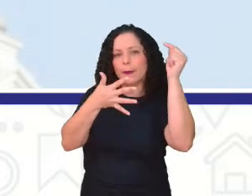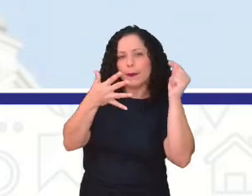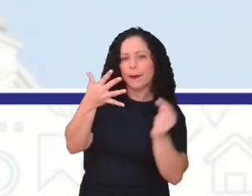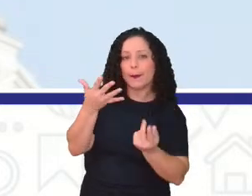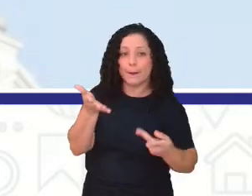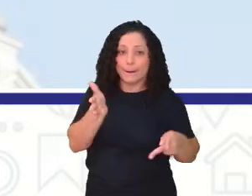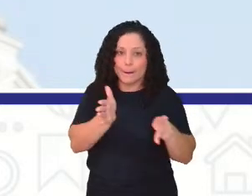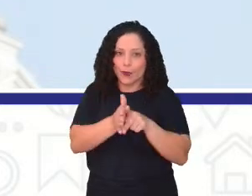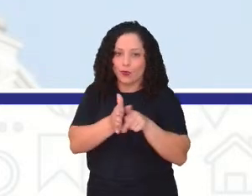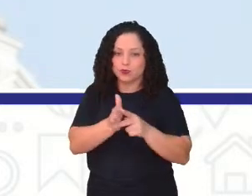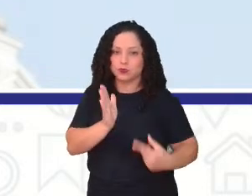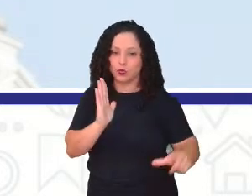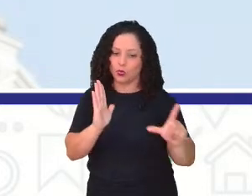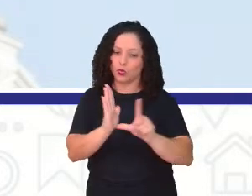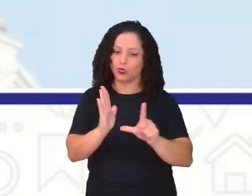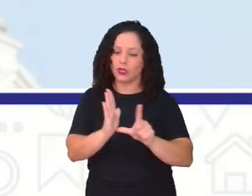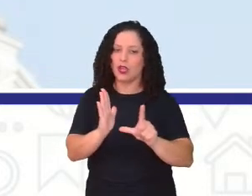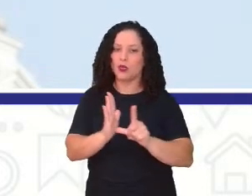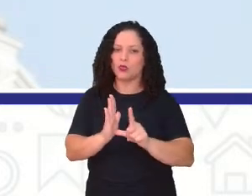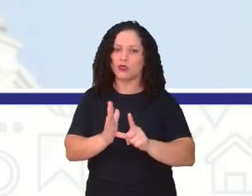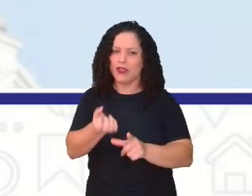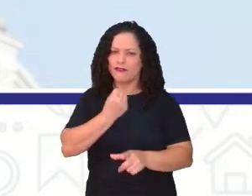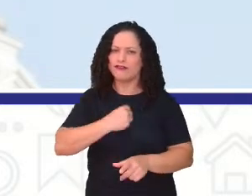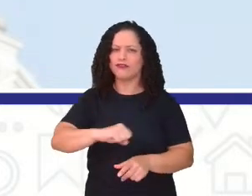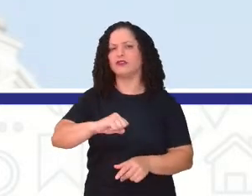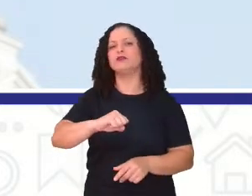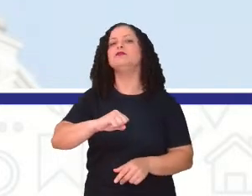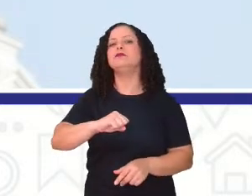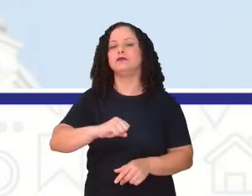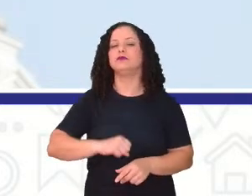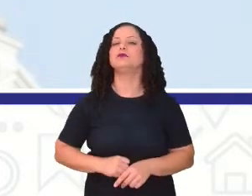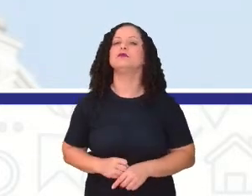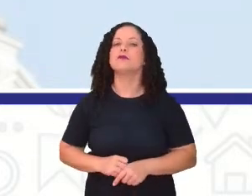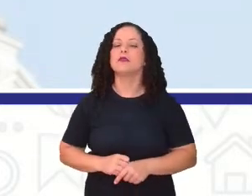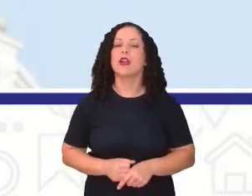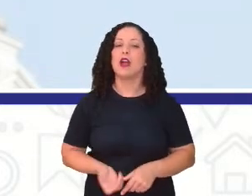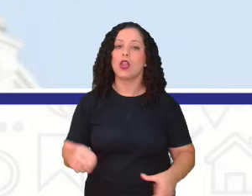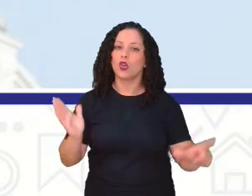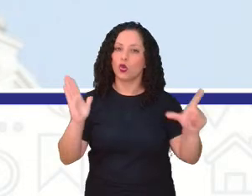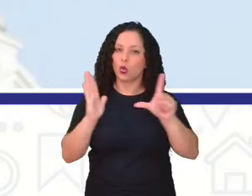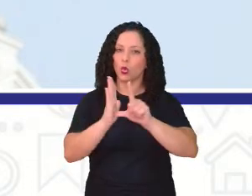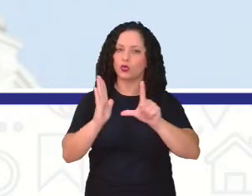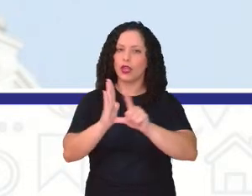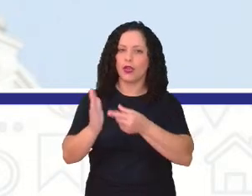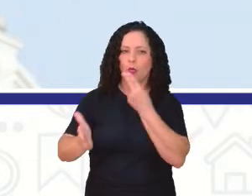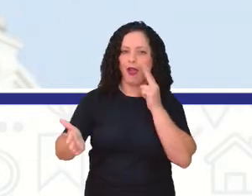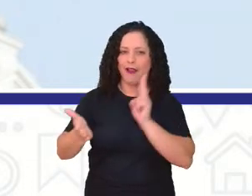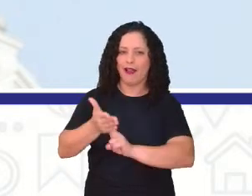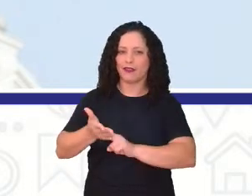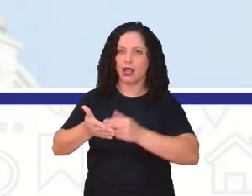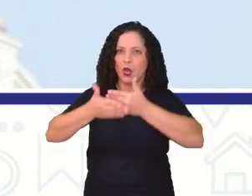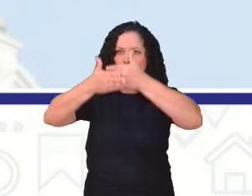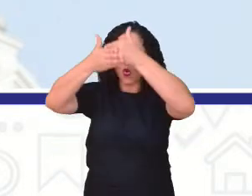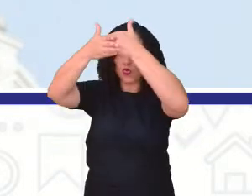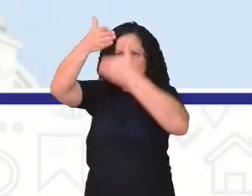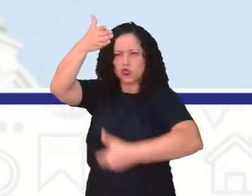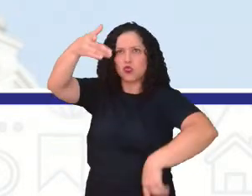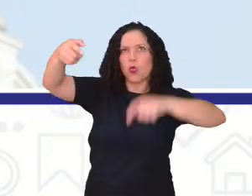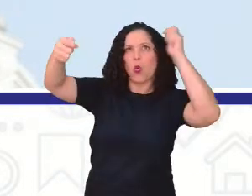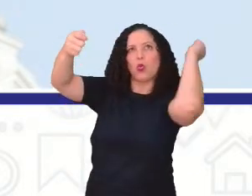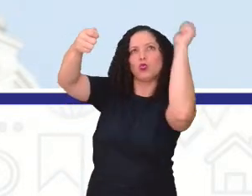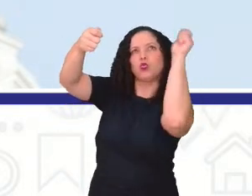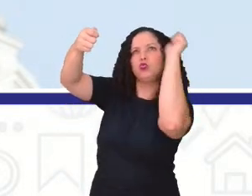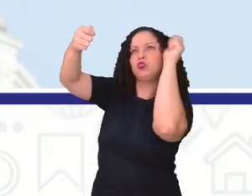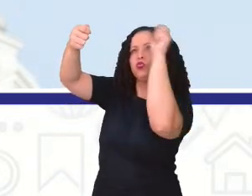que Lutero defendia. Veja, aí o que é que acontece? Quando Lutero fixa as 95 teses lá, né, na porta da Catedral